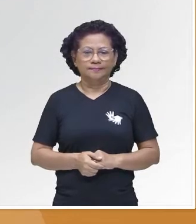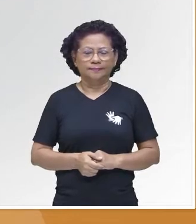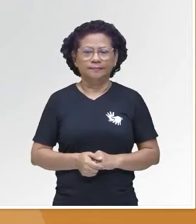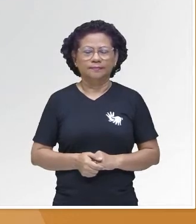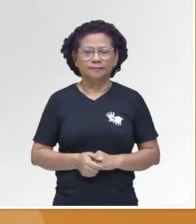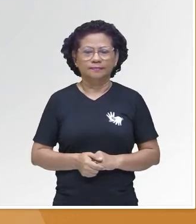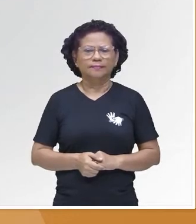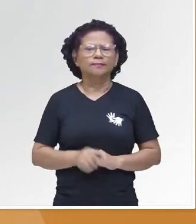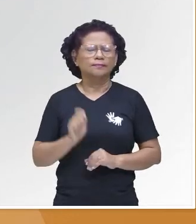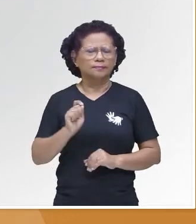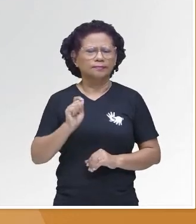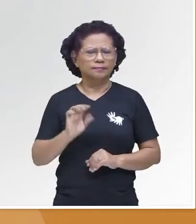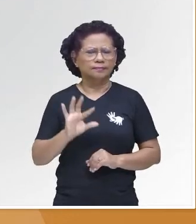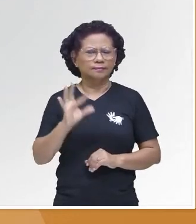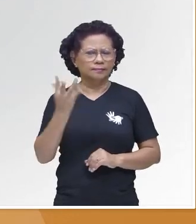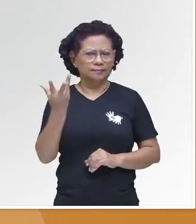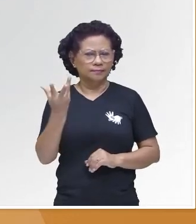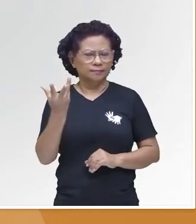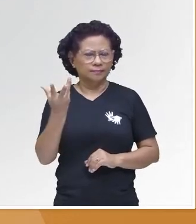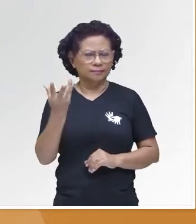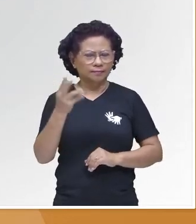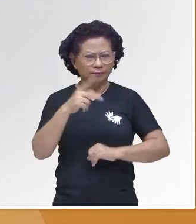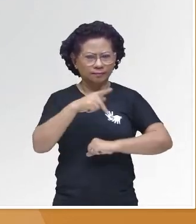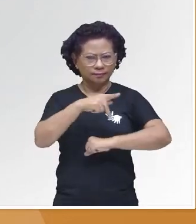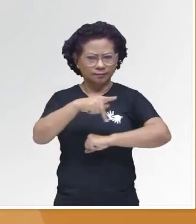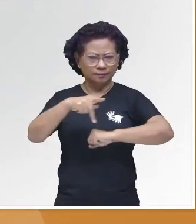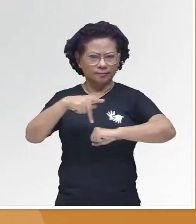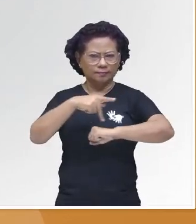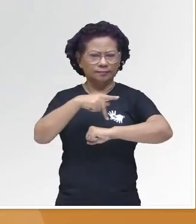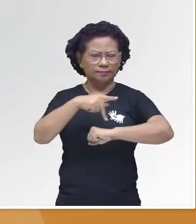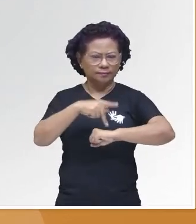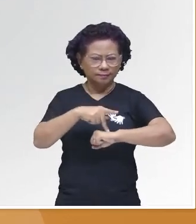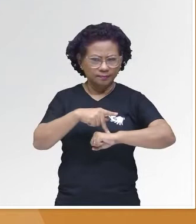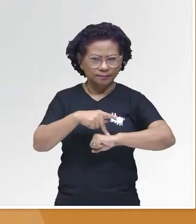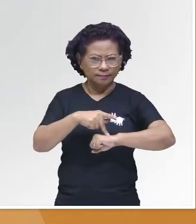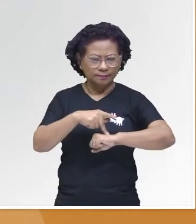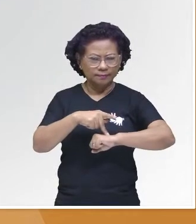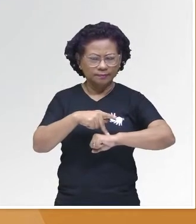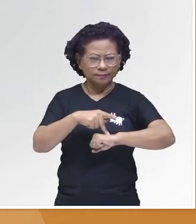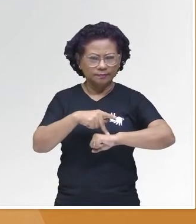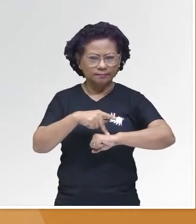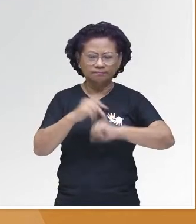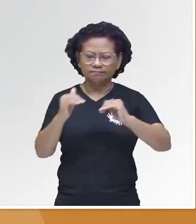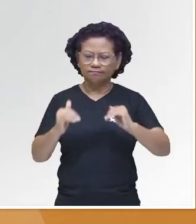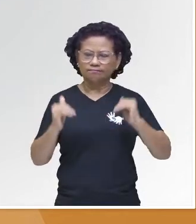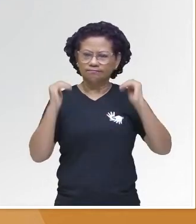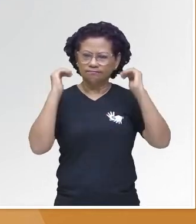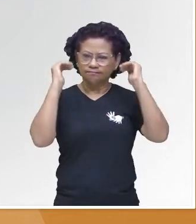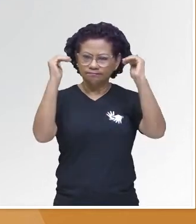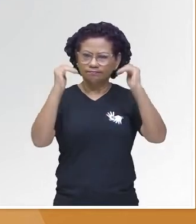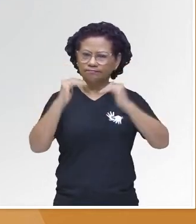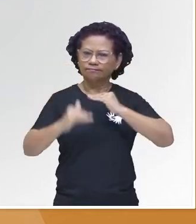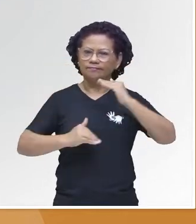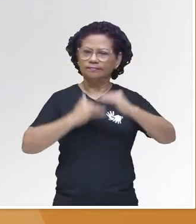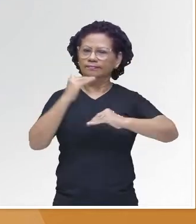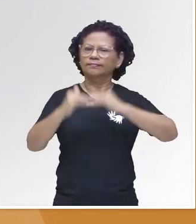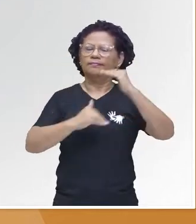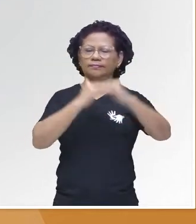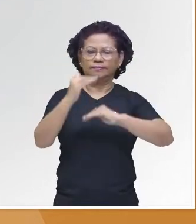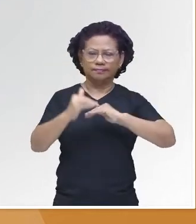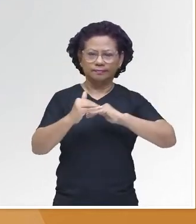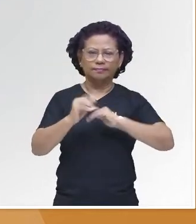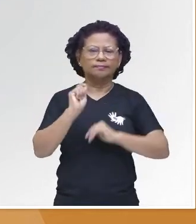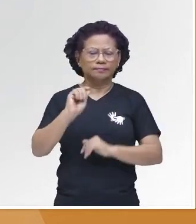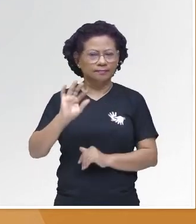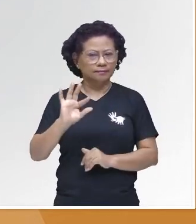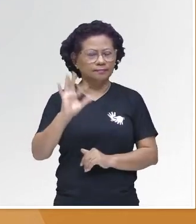o que acontece? Um país, né, moderno e desenvolvido acaba tendo o quê? Um